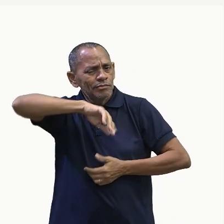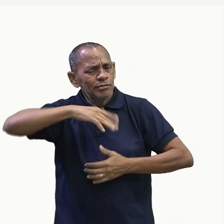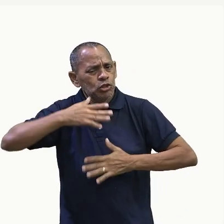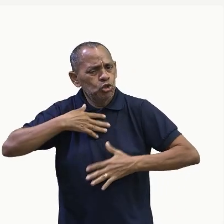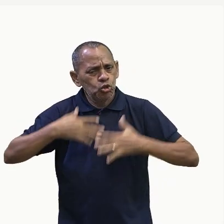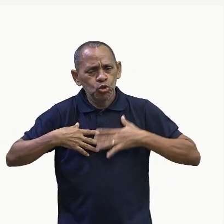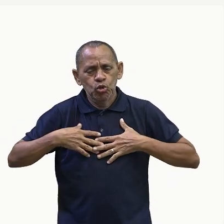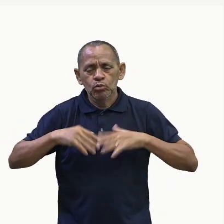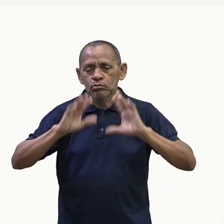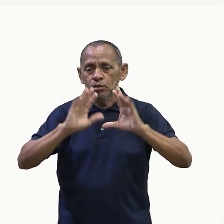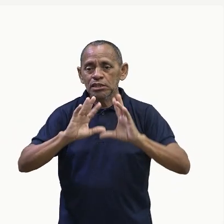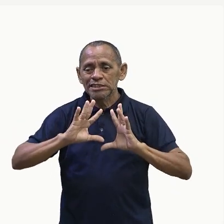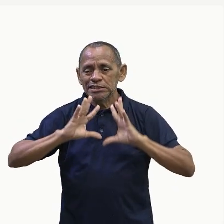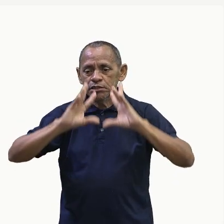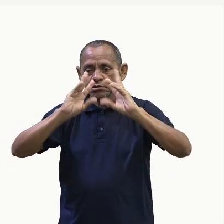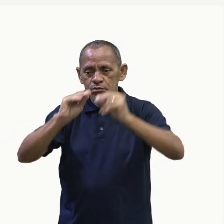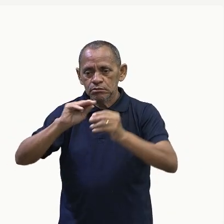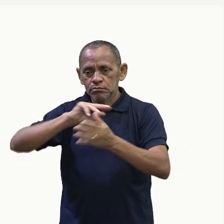seres vivos que são